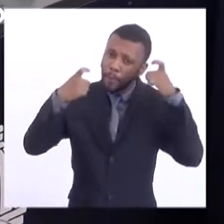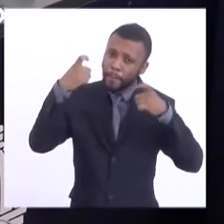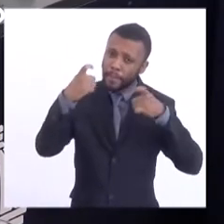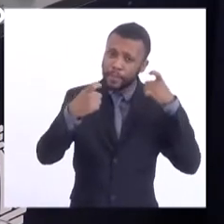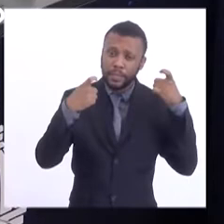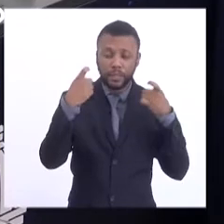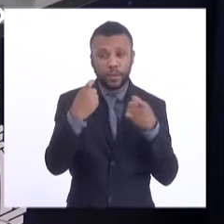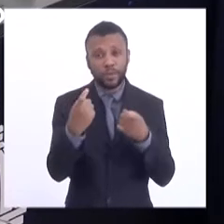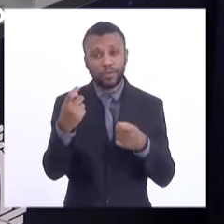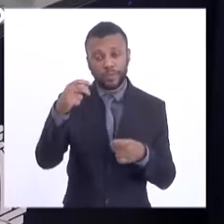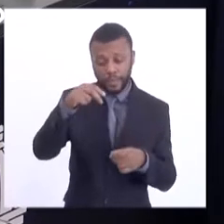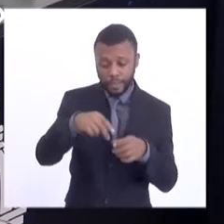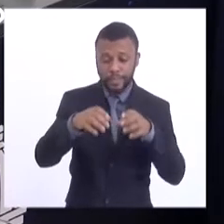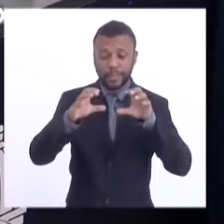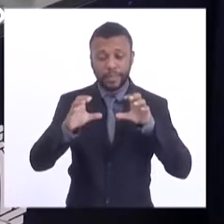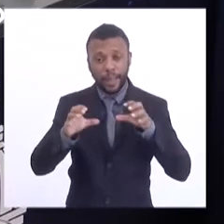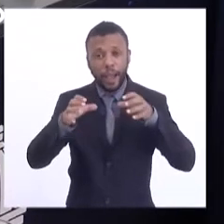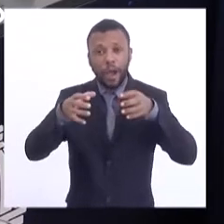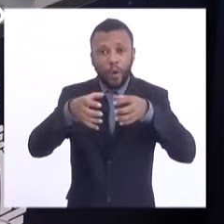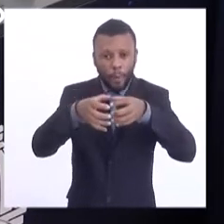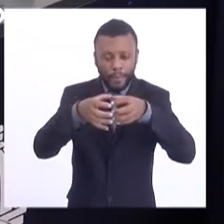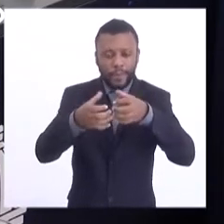desta submissão